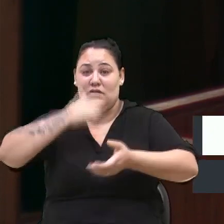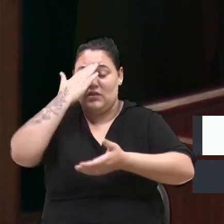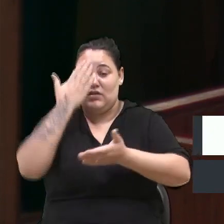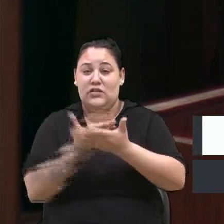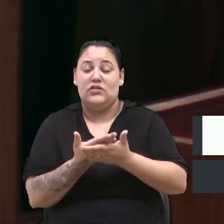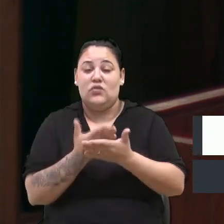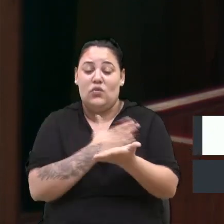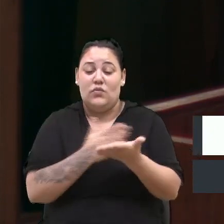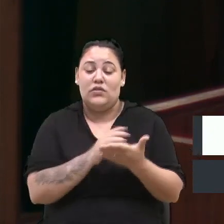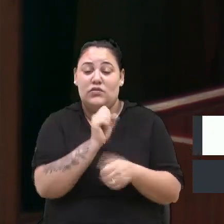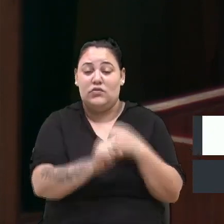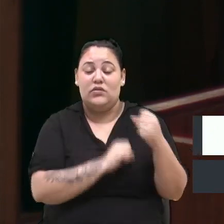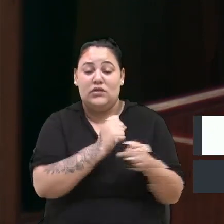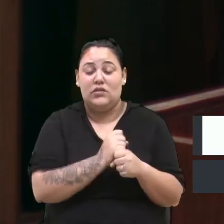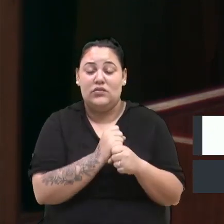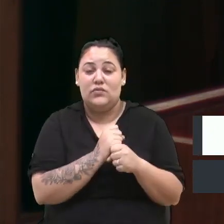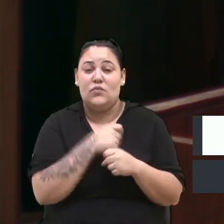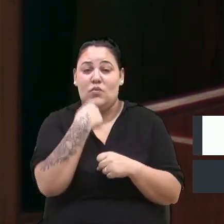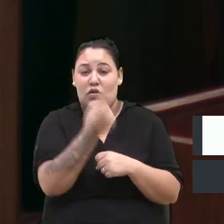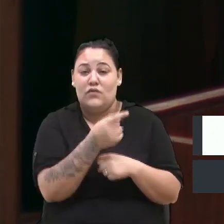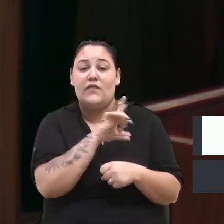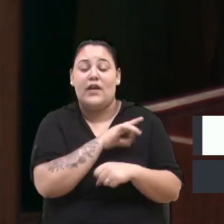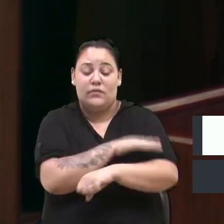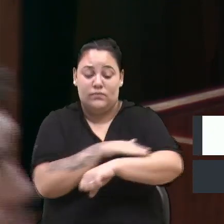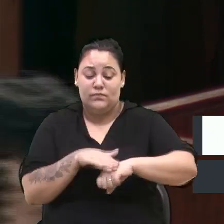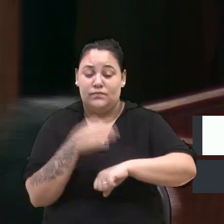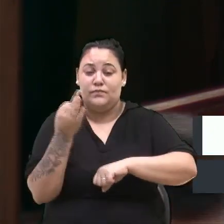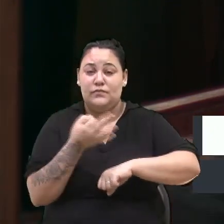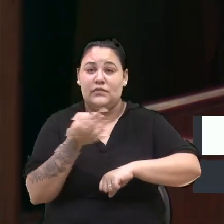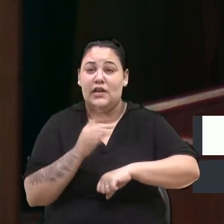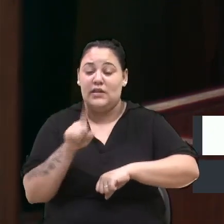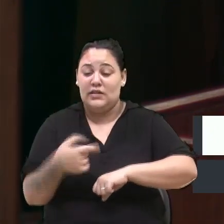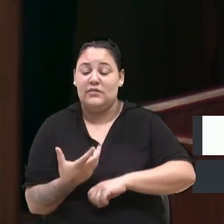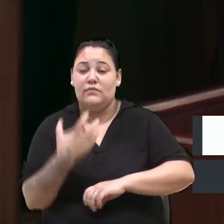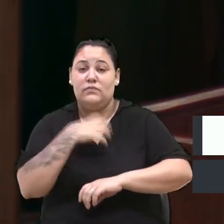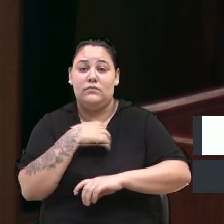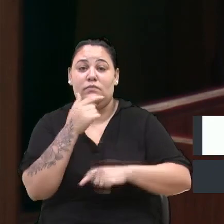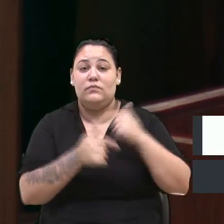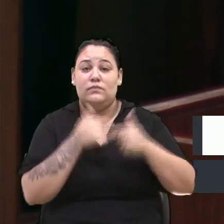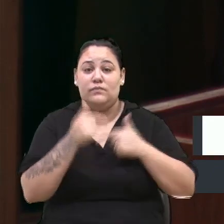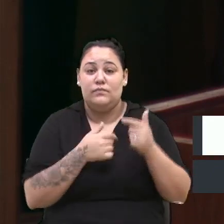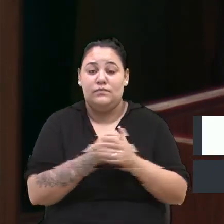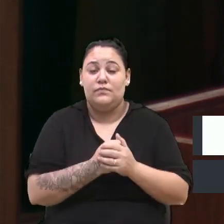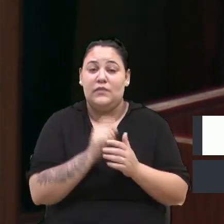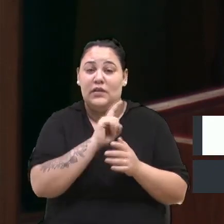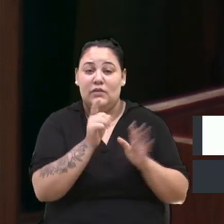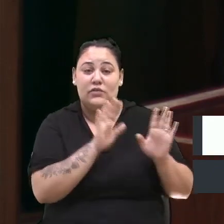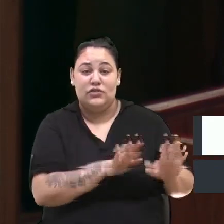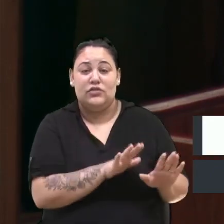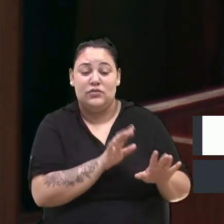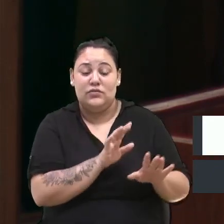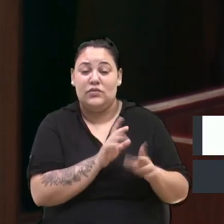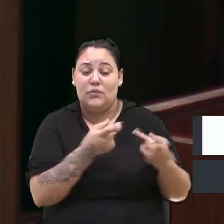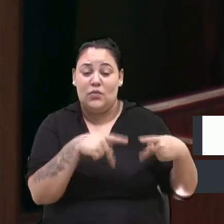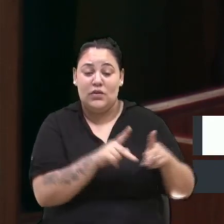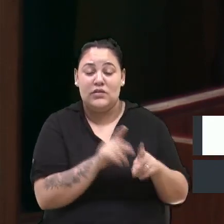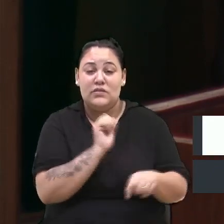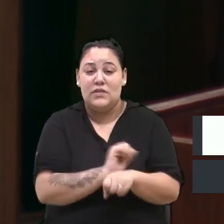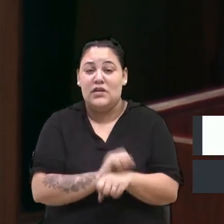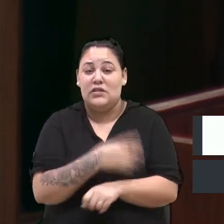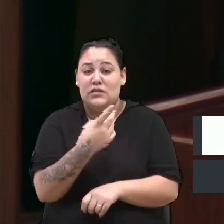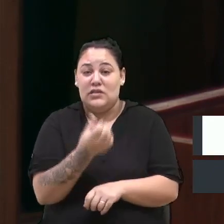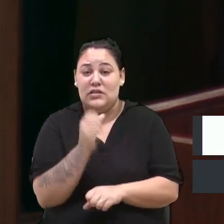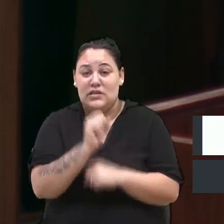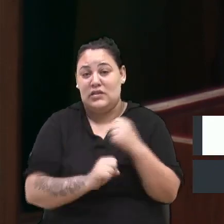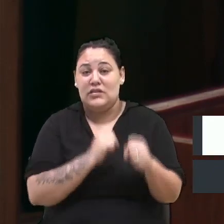vem, esse povo vai ter o asfalto. É assim que se trabalha. Não deixando o povo 16 anos esperando, através de